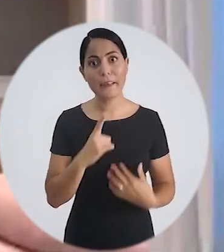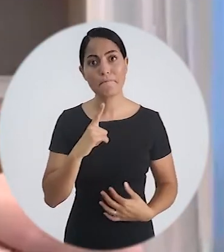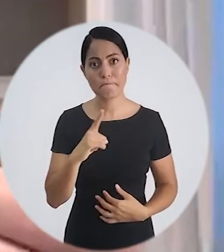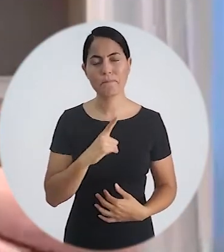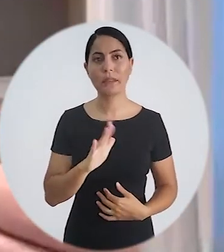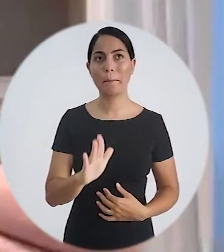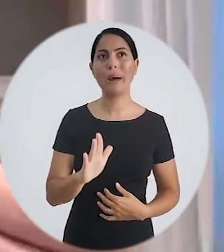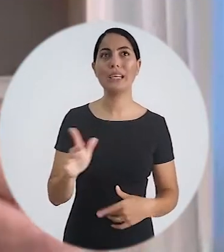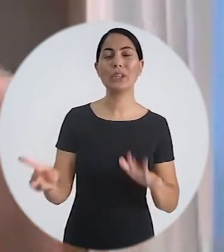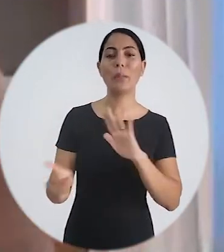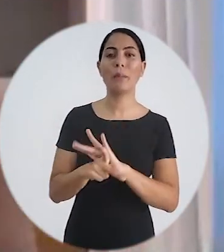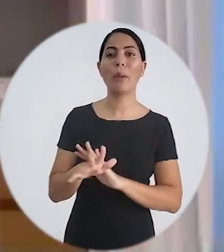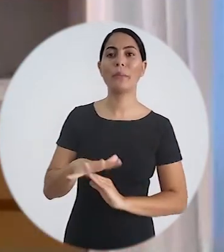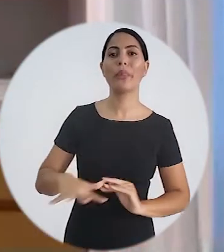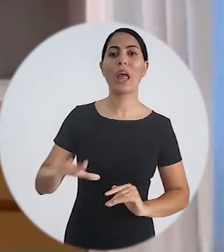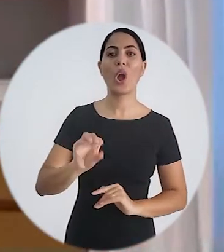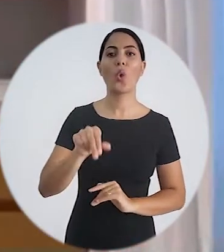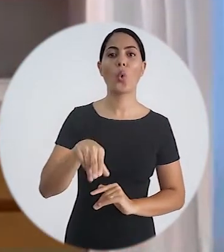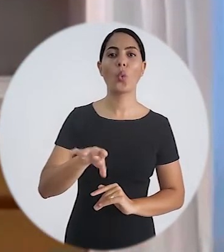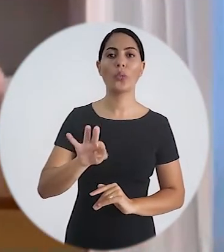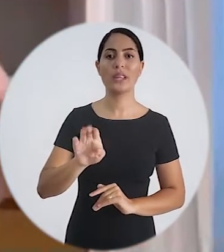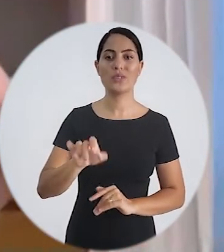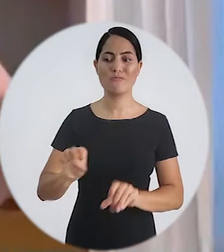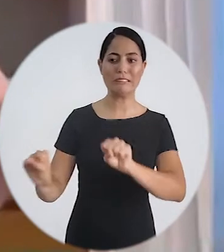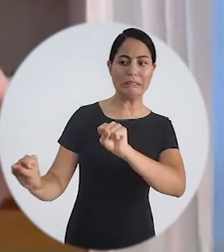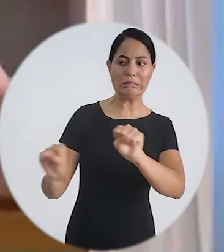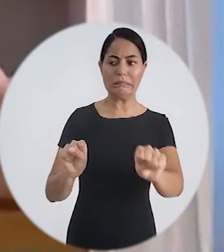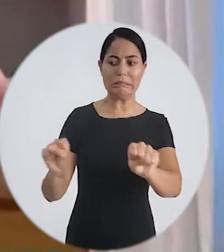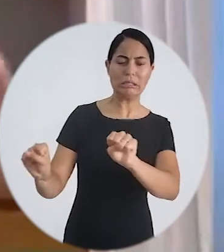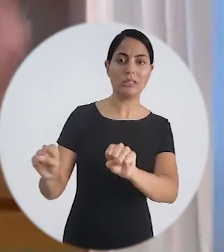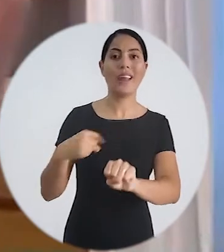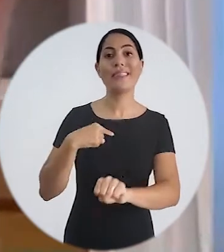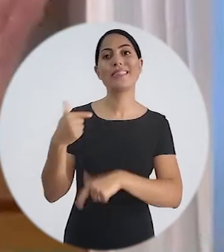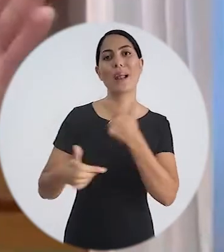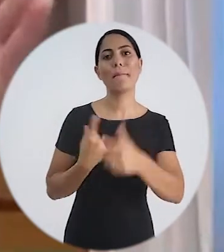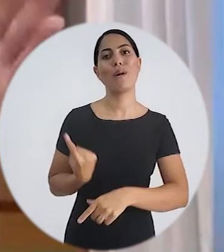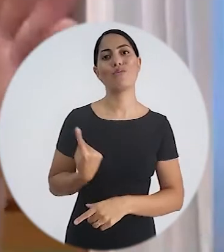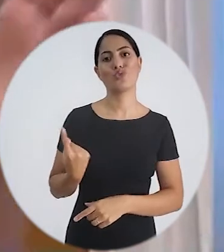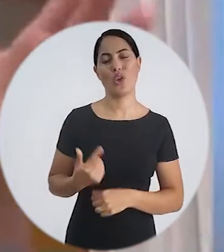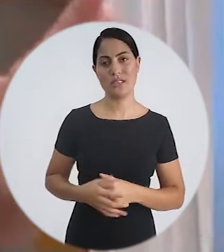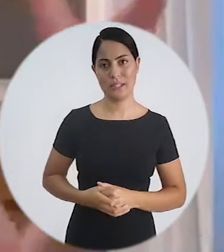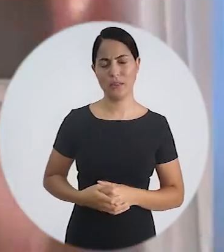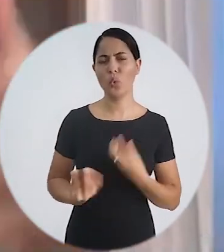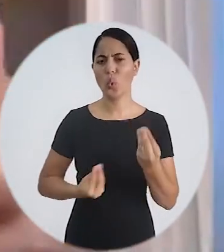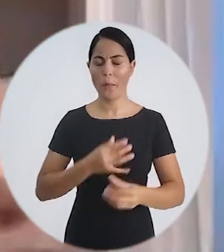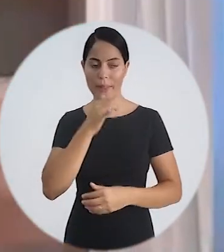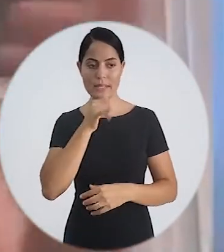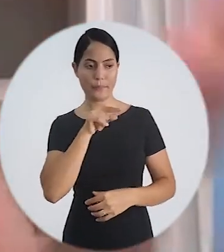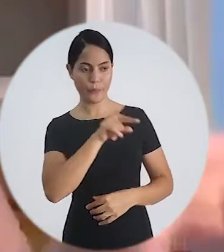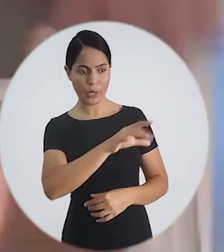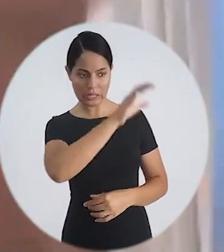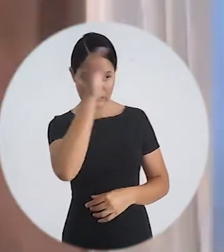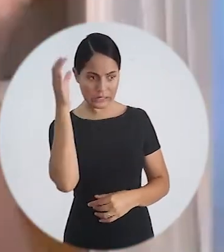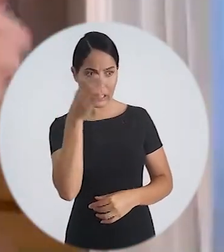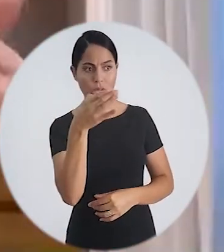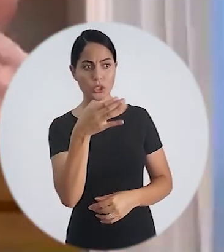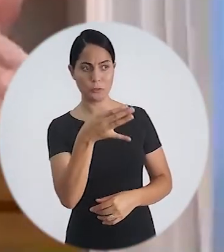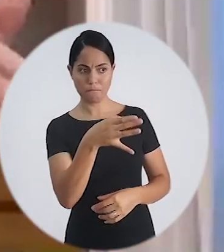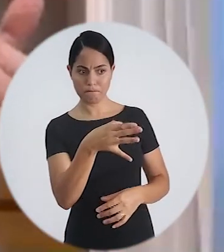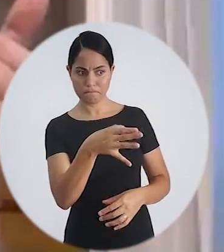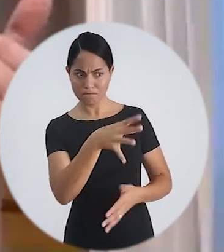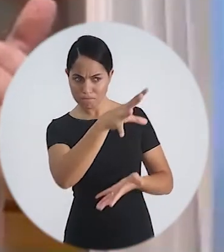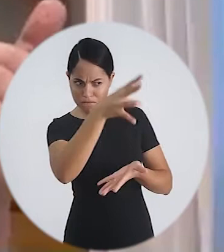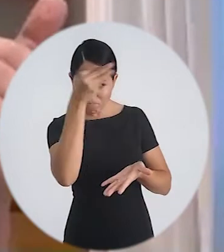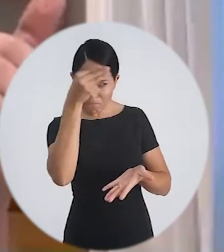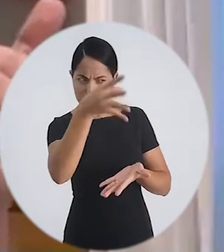contexto contencioso, eu trabalho sozinha, né? Quer dizer, eu, na verdade, vou ouvir o que o cliente